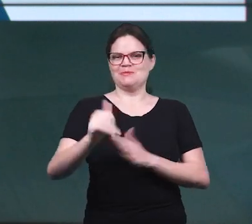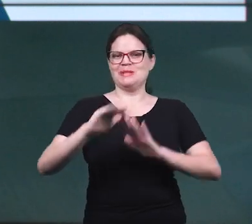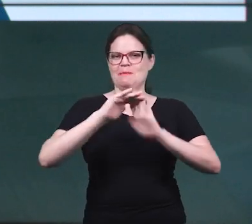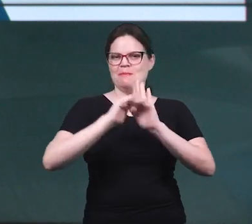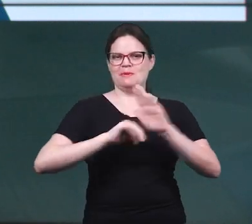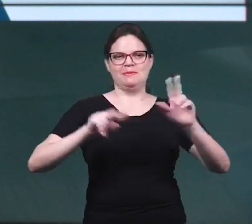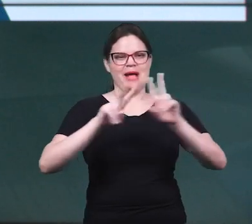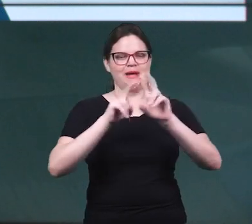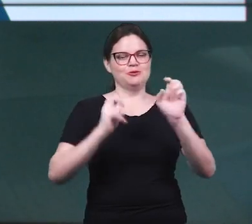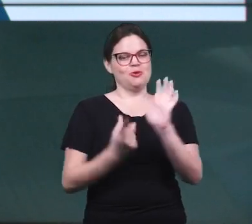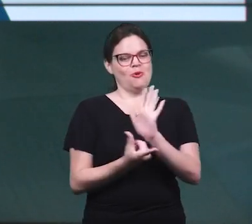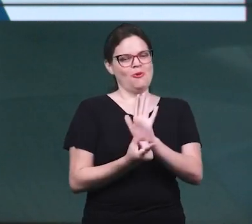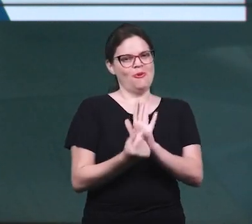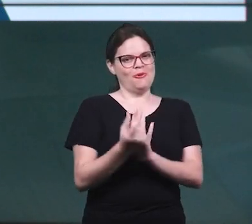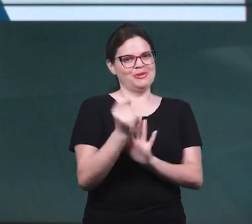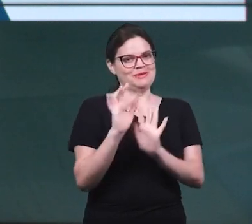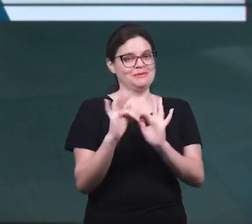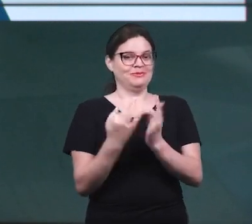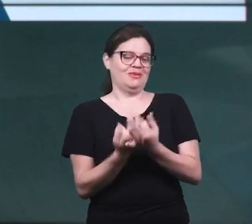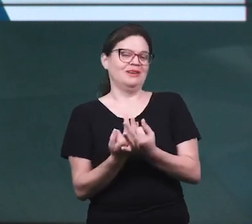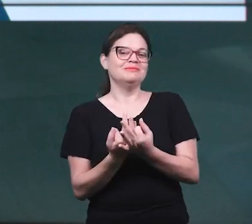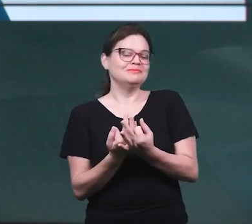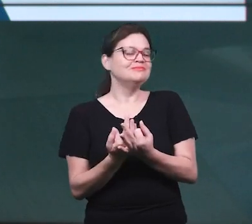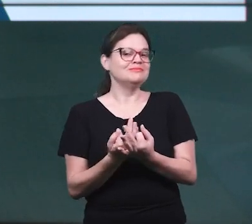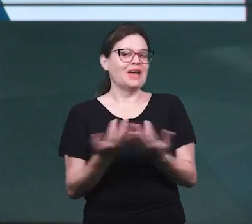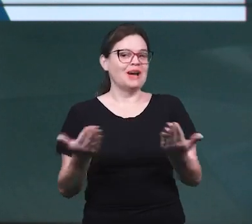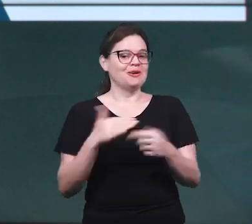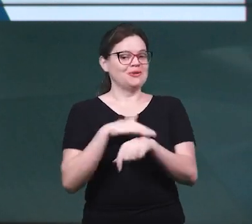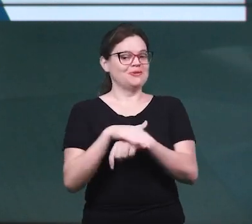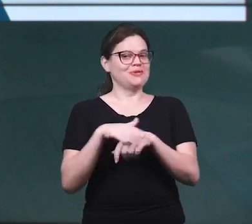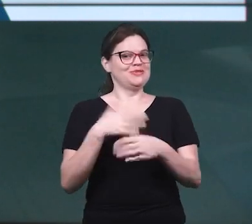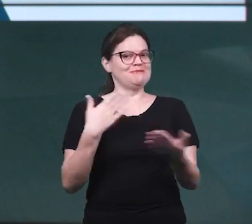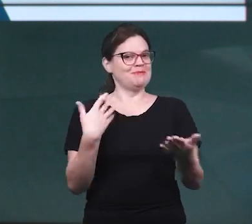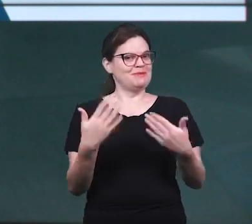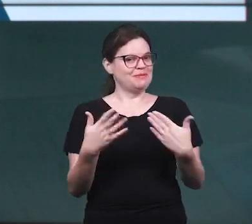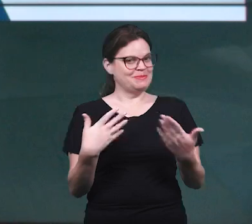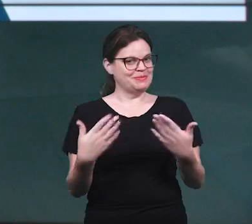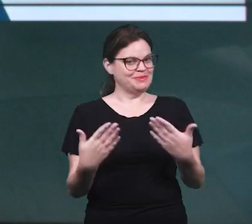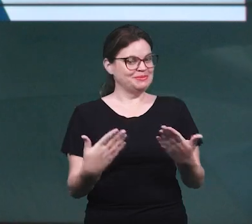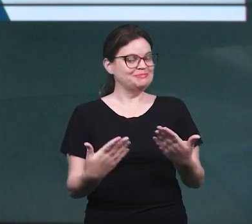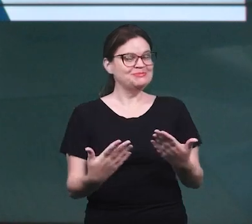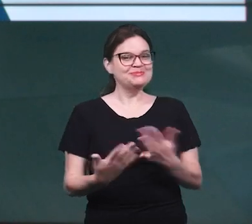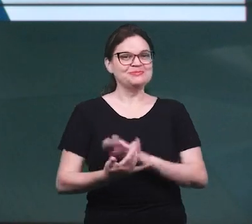falar com você a respeito do orçamento familiar,